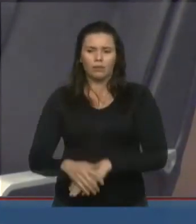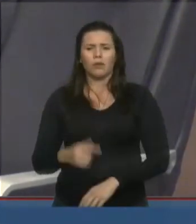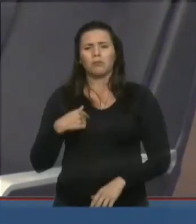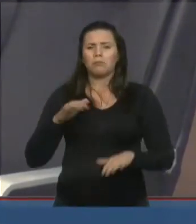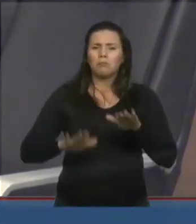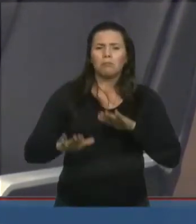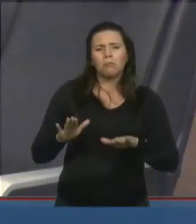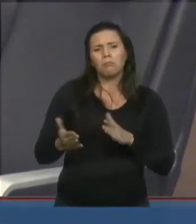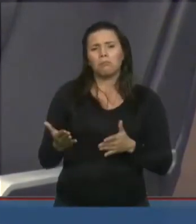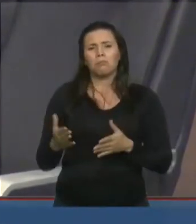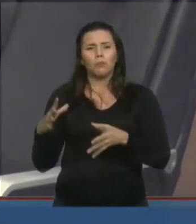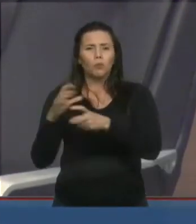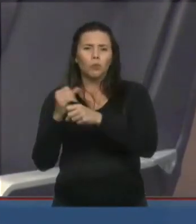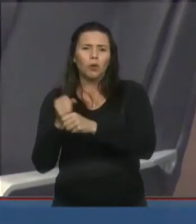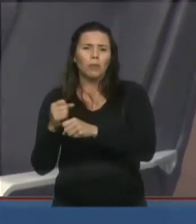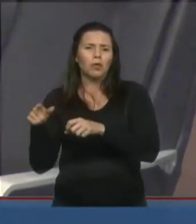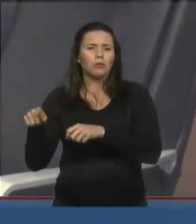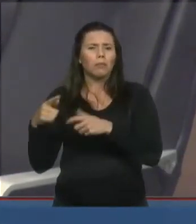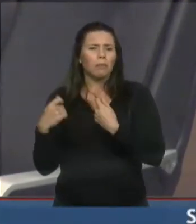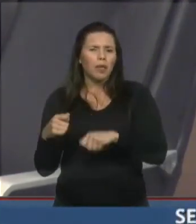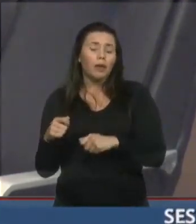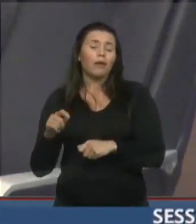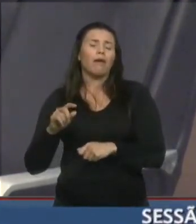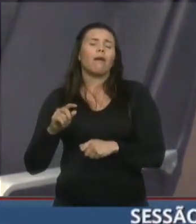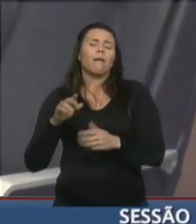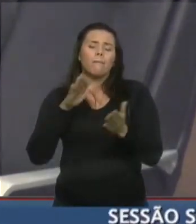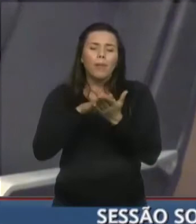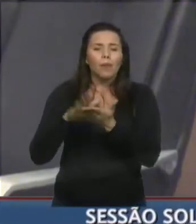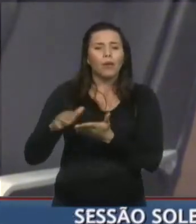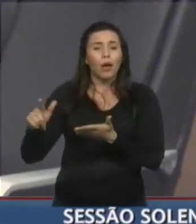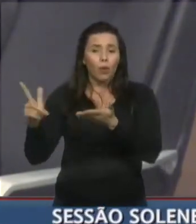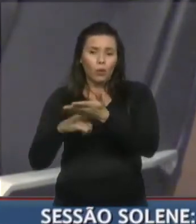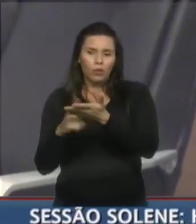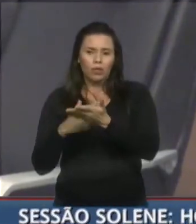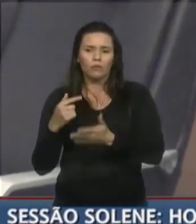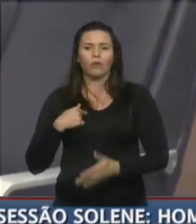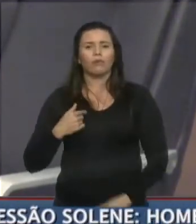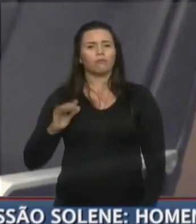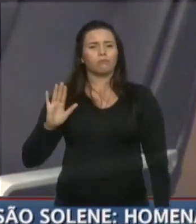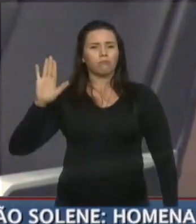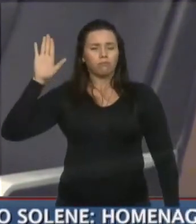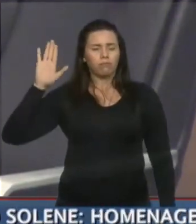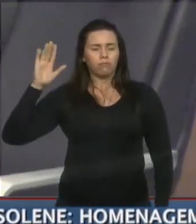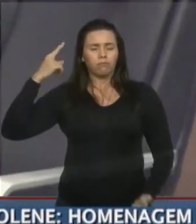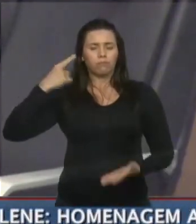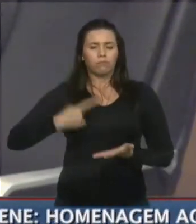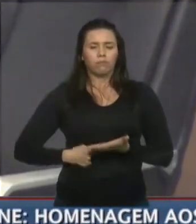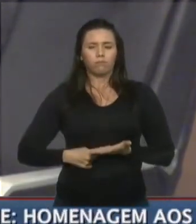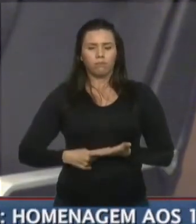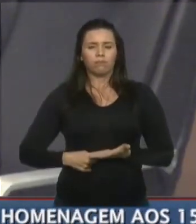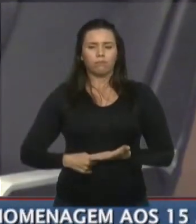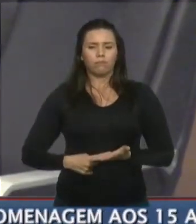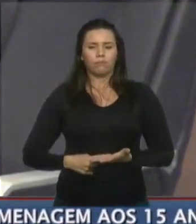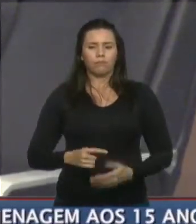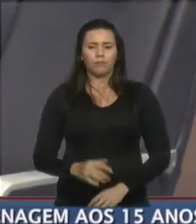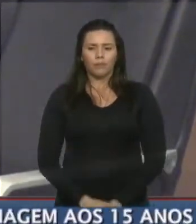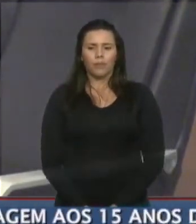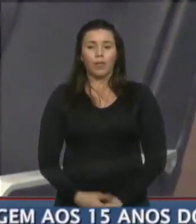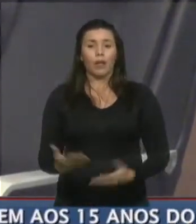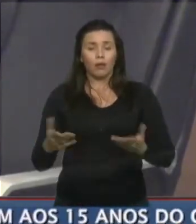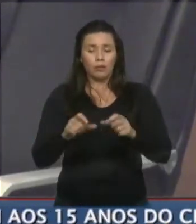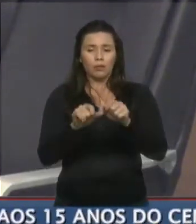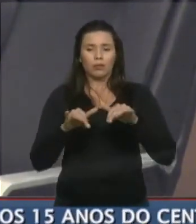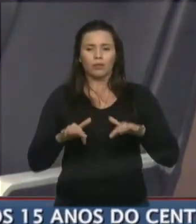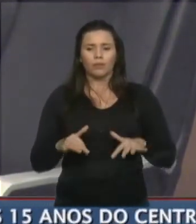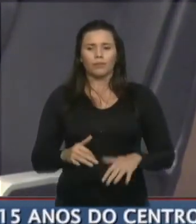orçamento, já me comprometer, inclusive em vídeo, nessa sessão, assim como eu fiz em outras oportunidades,